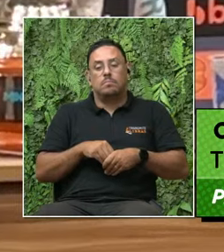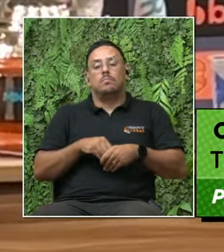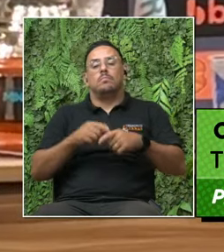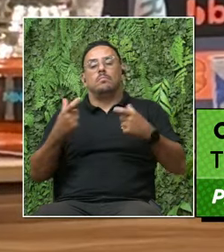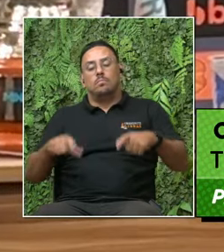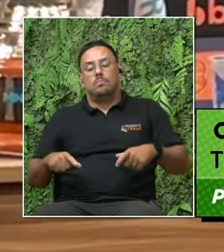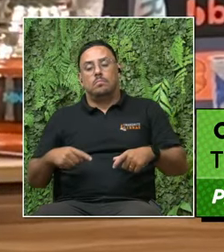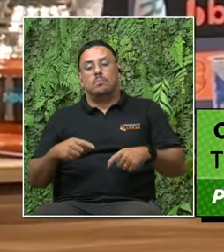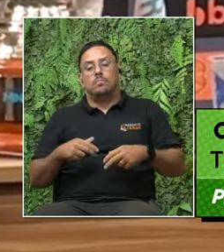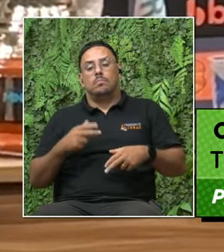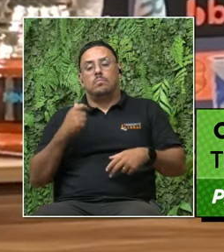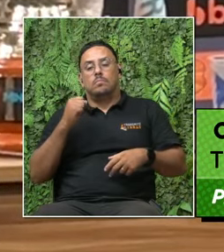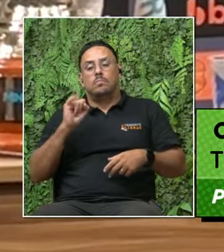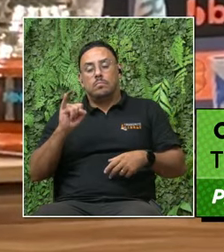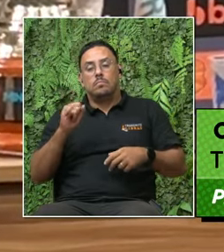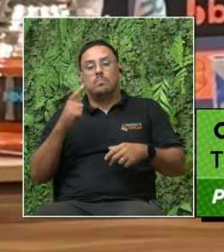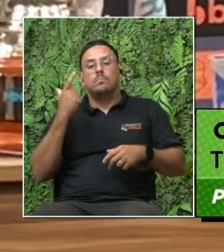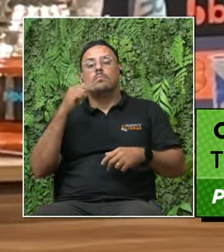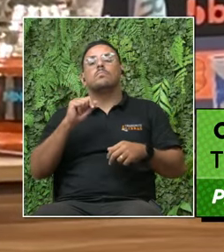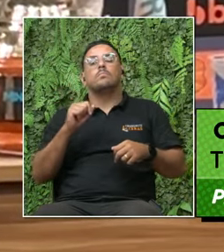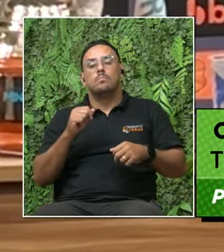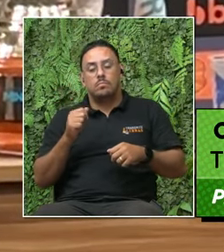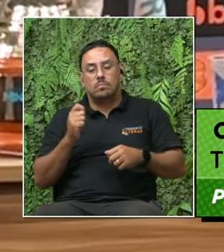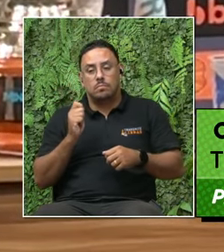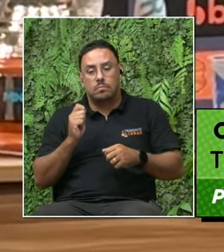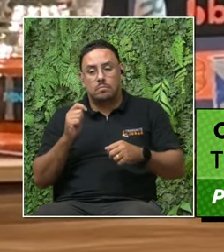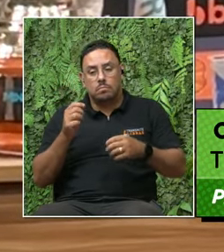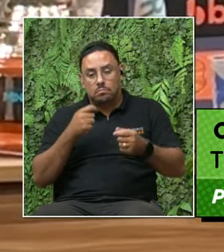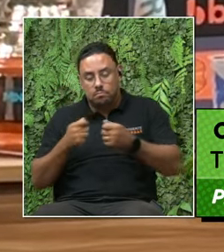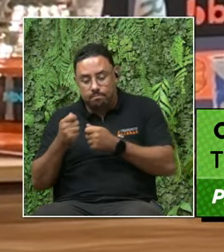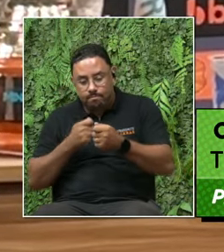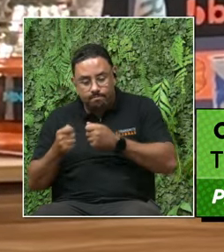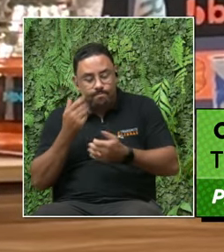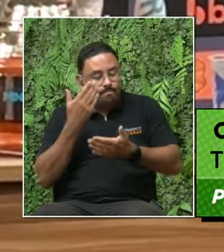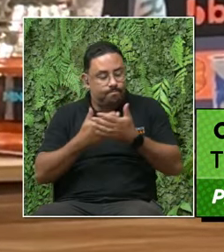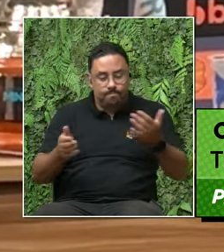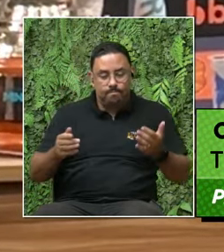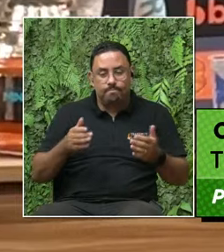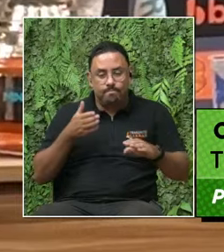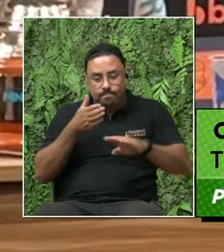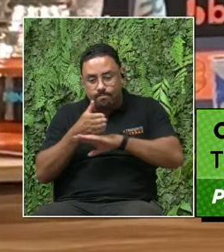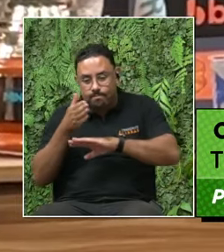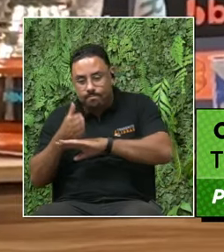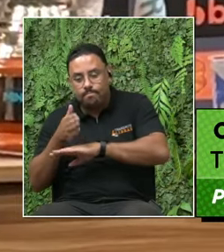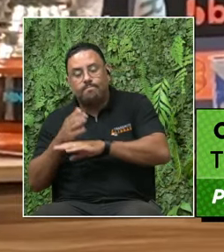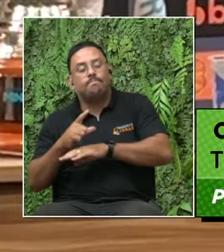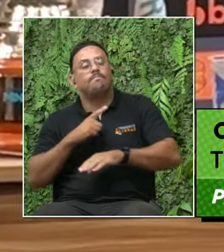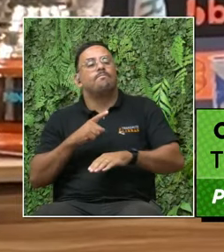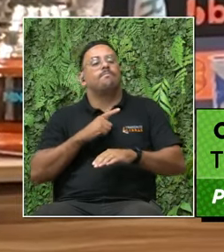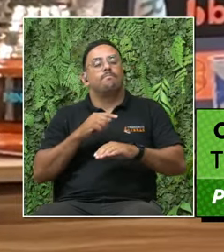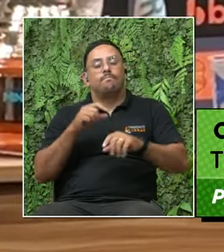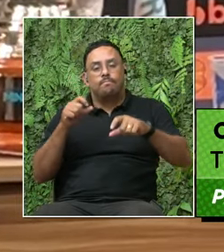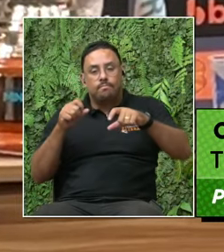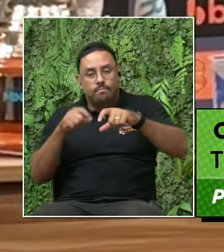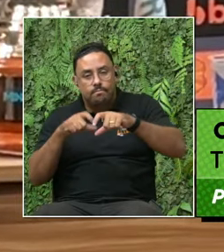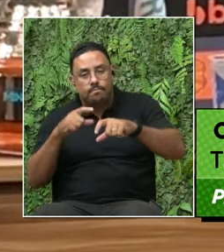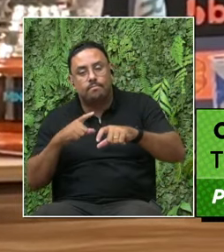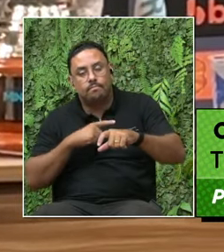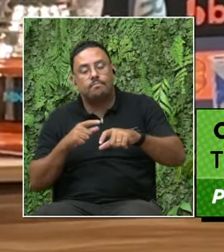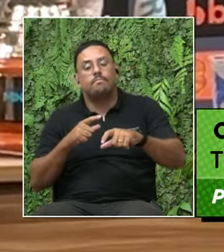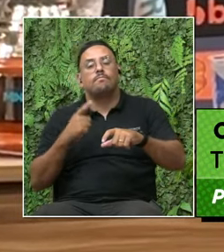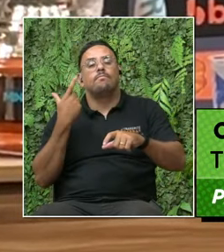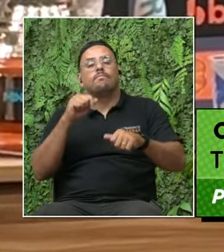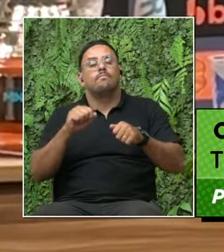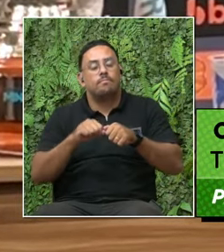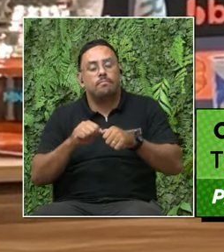posible atacar quea Pero teniendo control de quedar una event per la